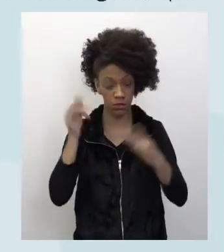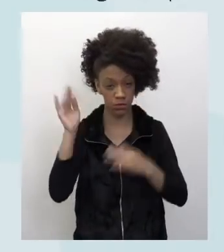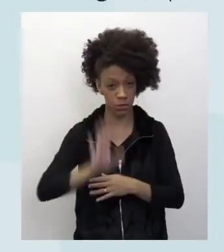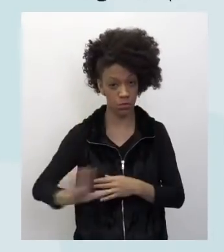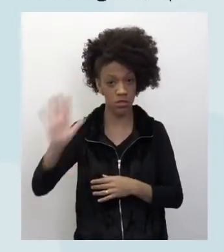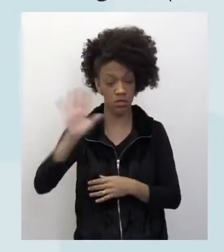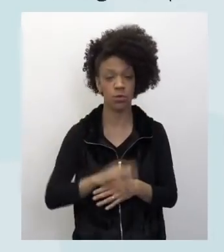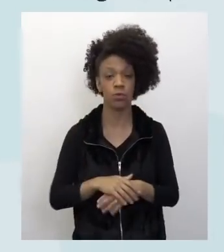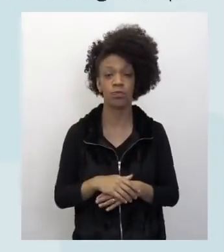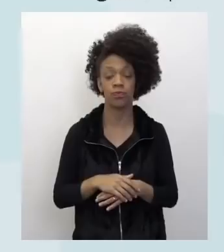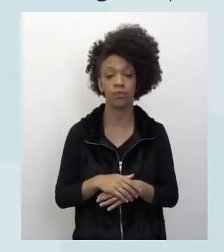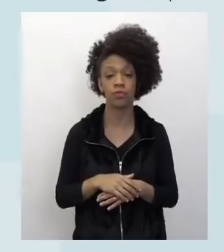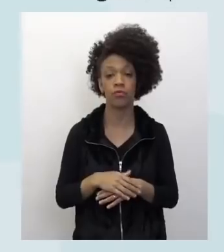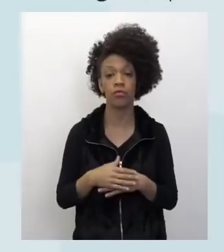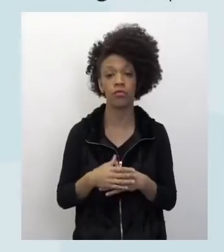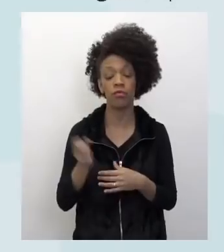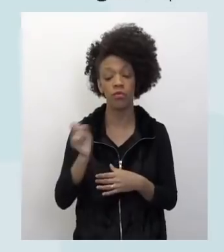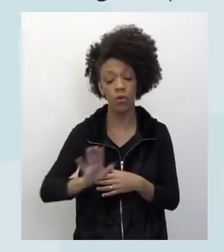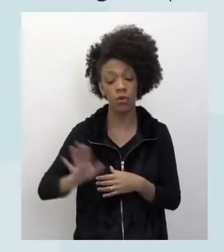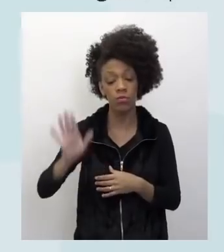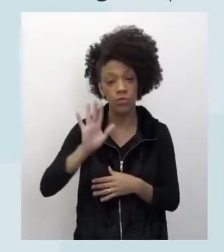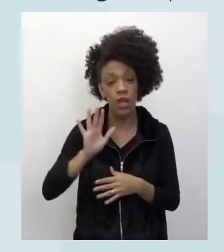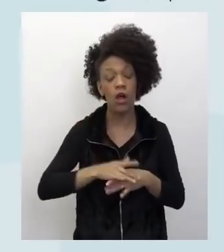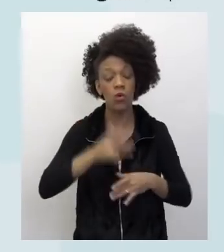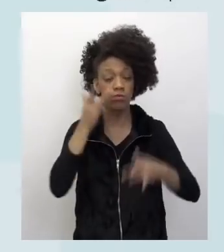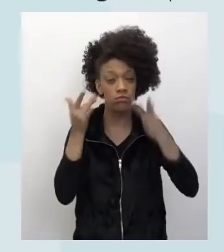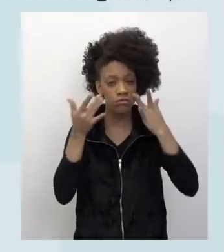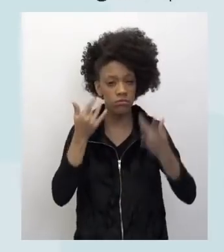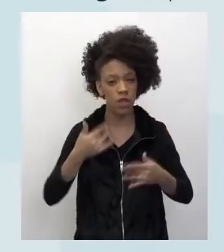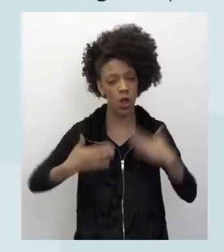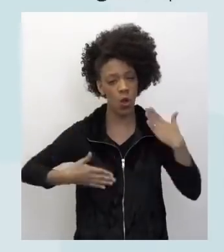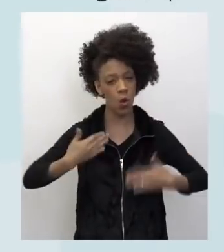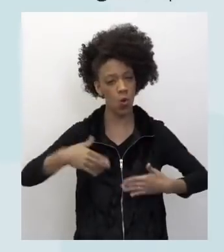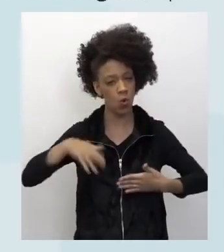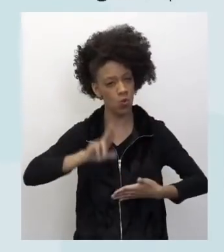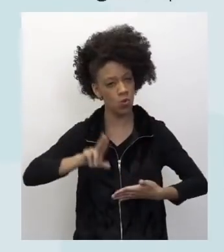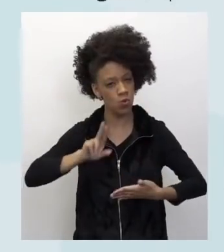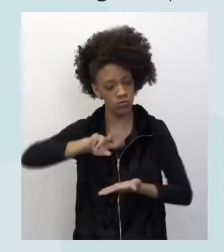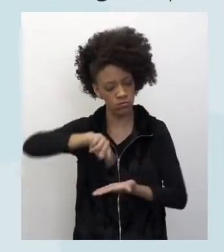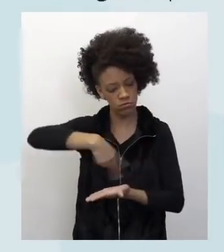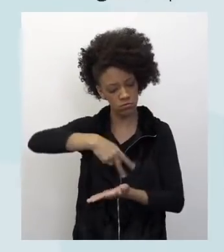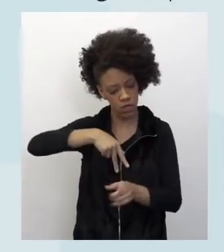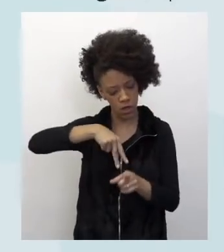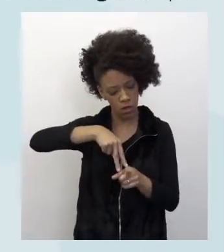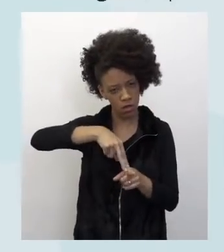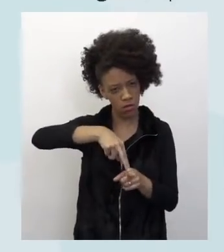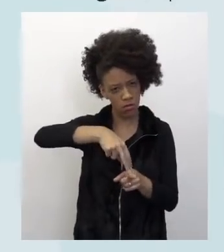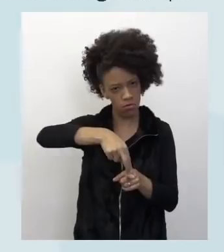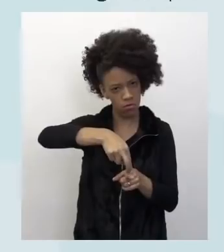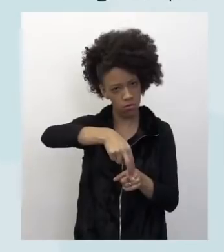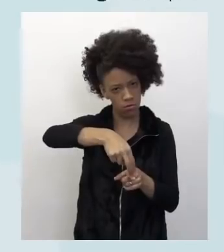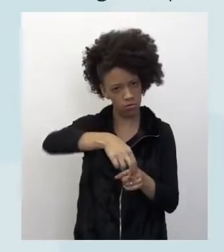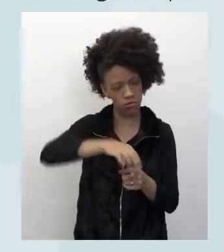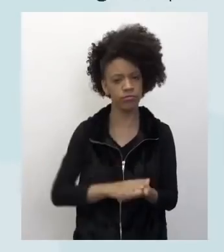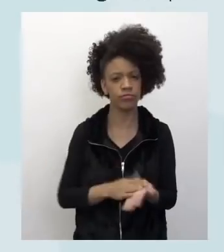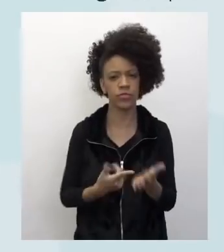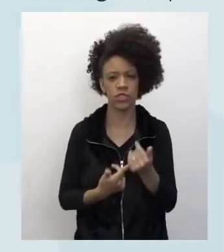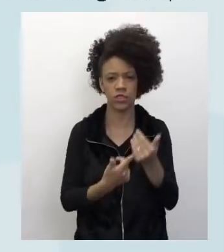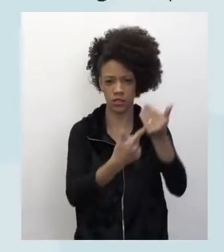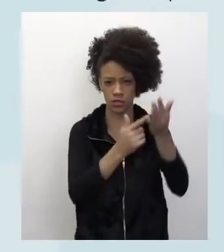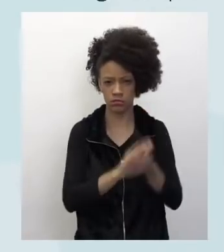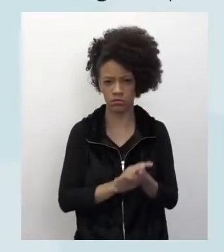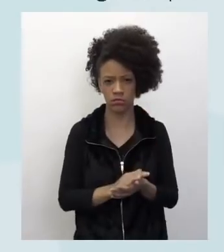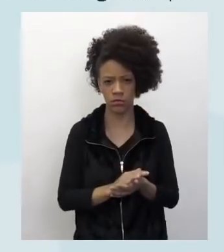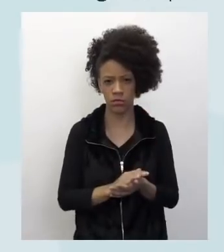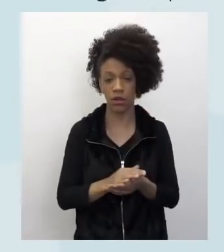Os espetáculos utilizam o corpo em acrobacias aéreas e tecnologias que desafiam a lei da